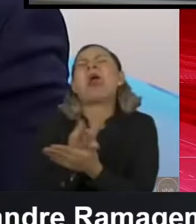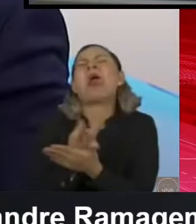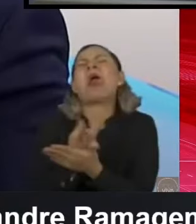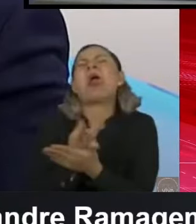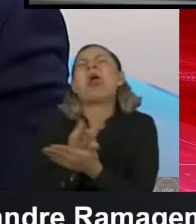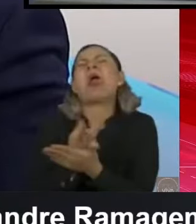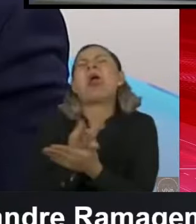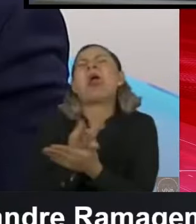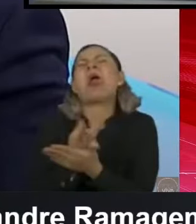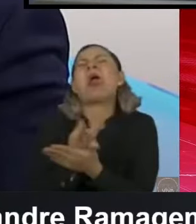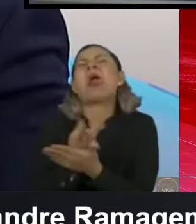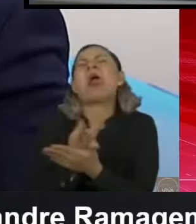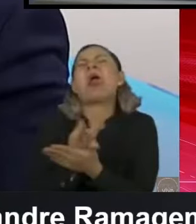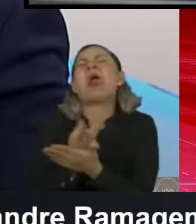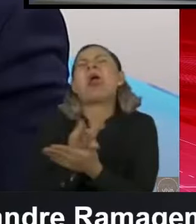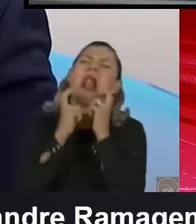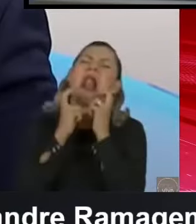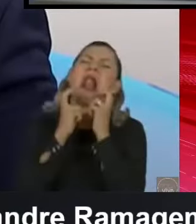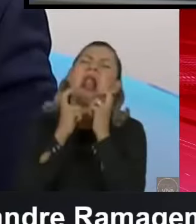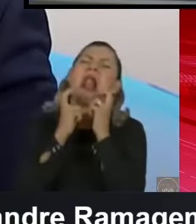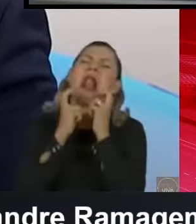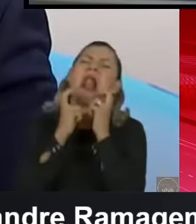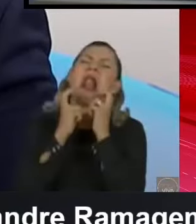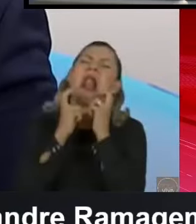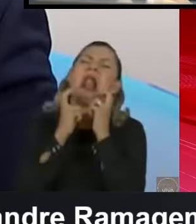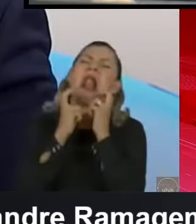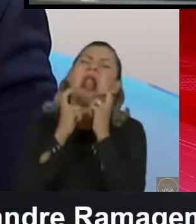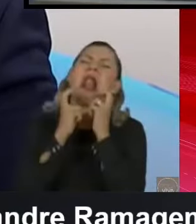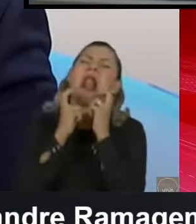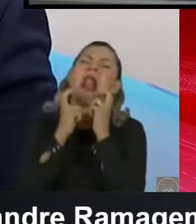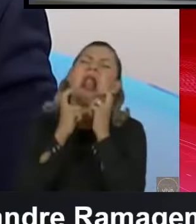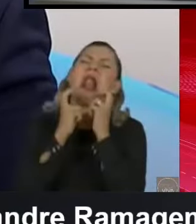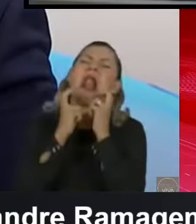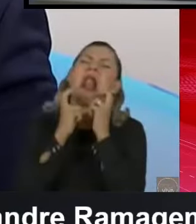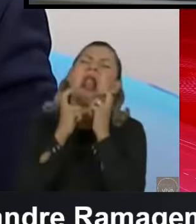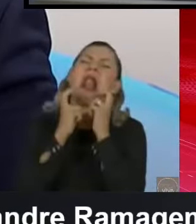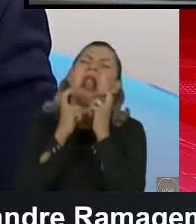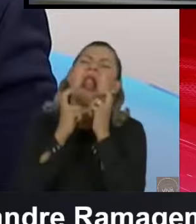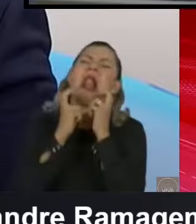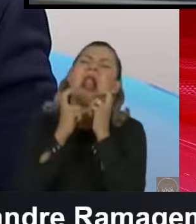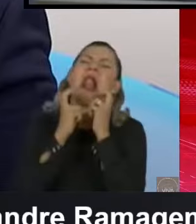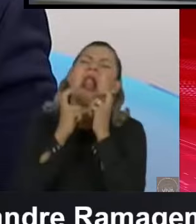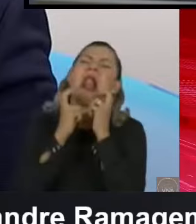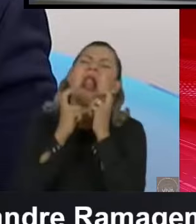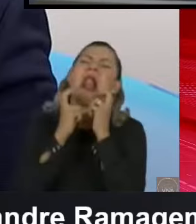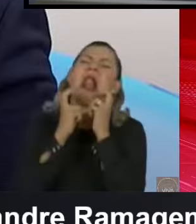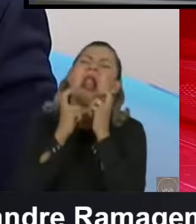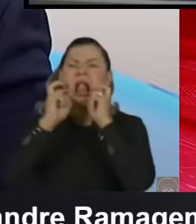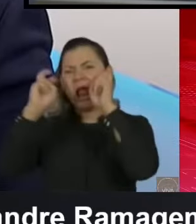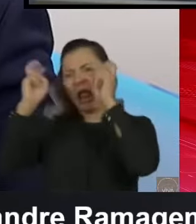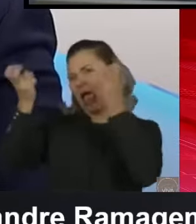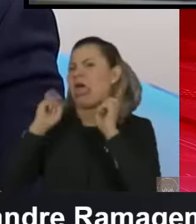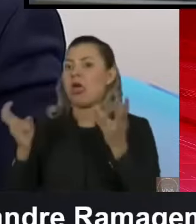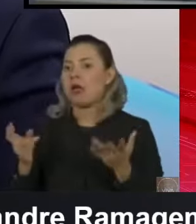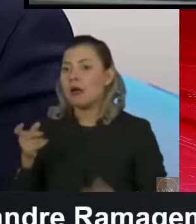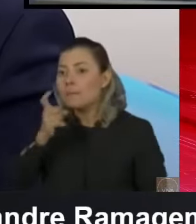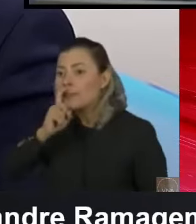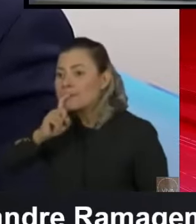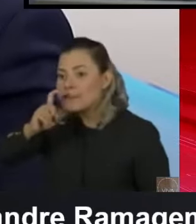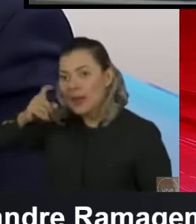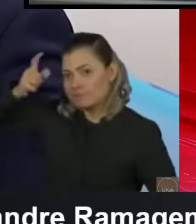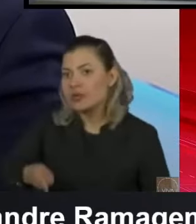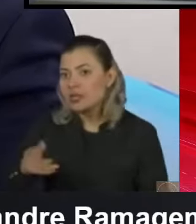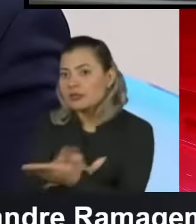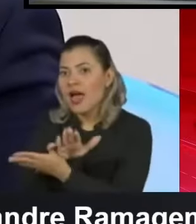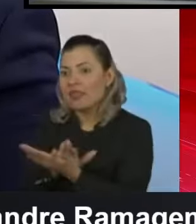quem não puder ouvir acompanhar a leitura olha o que ele fala aí daim paralela Pode mostrar Mael Oi para dar um bast